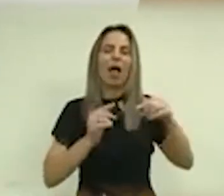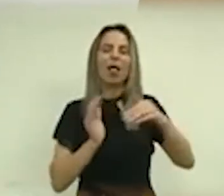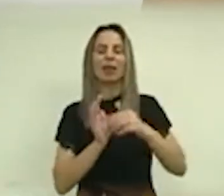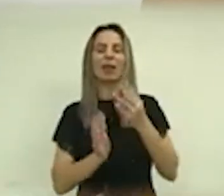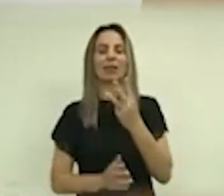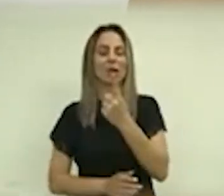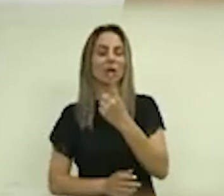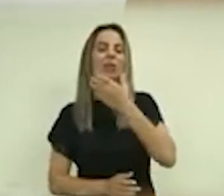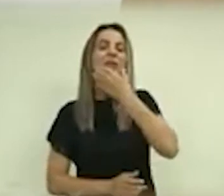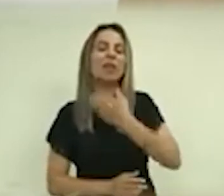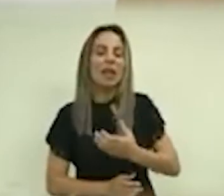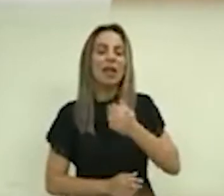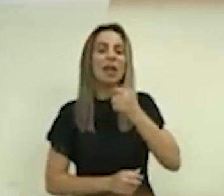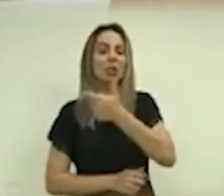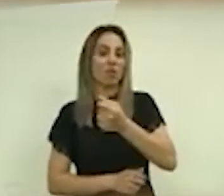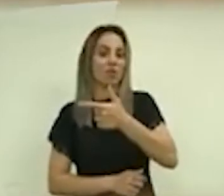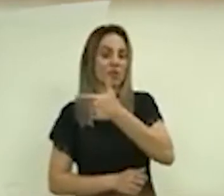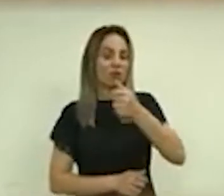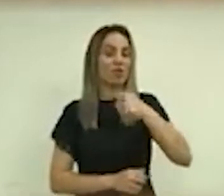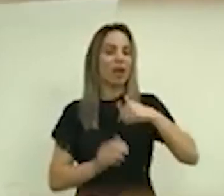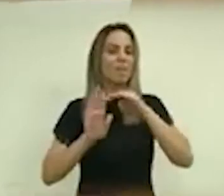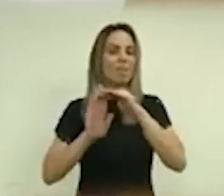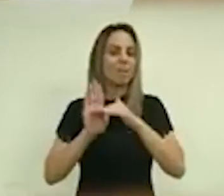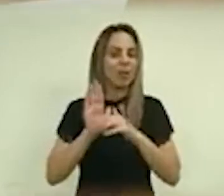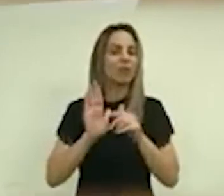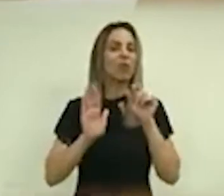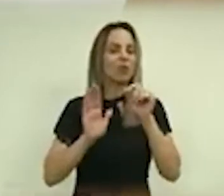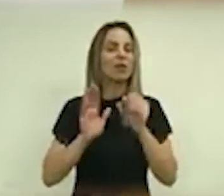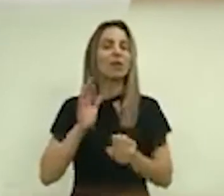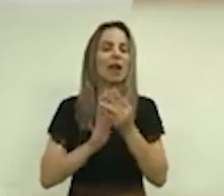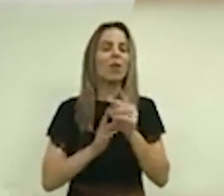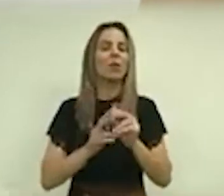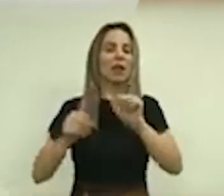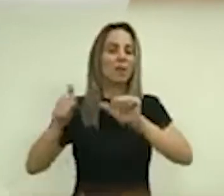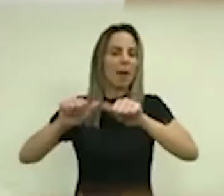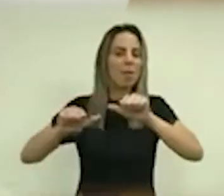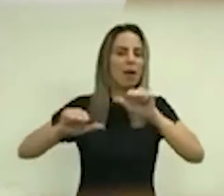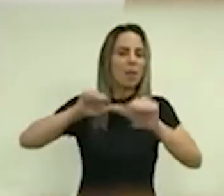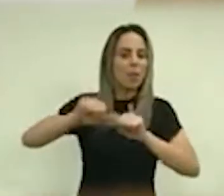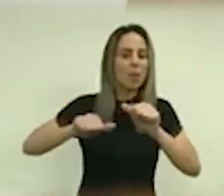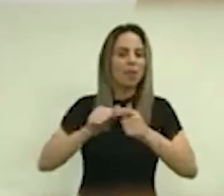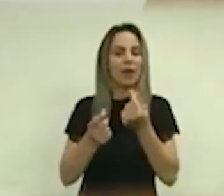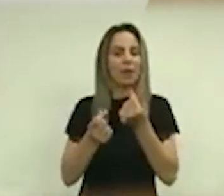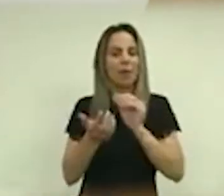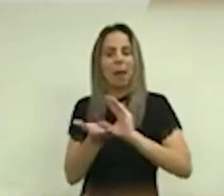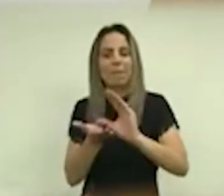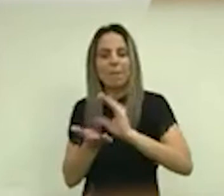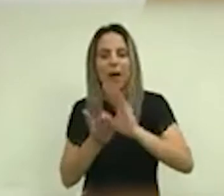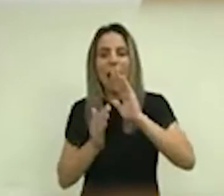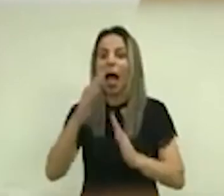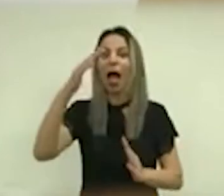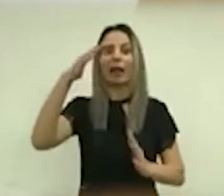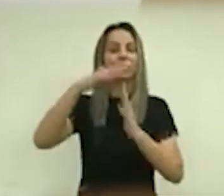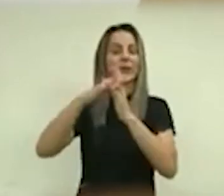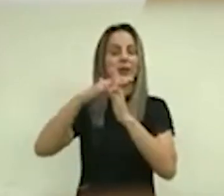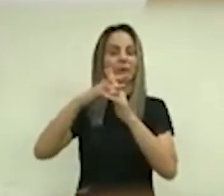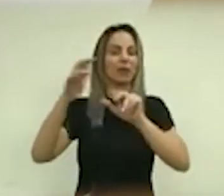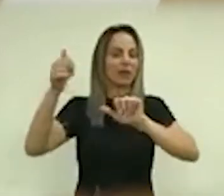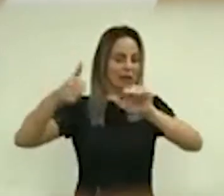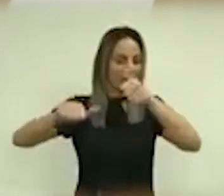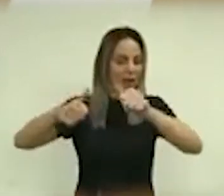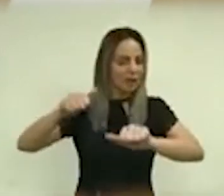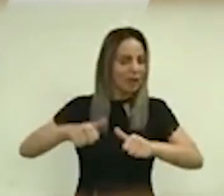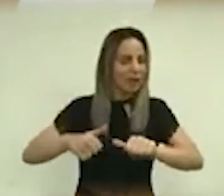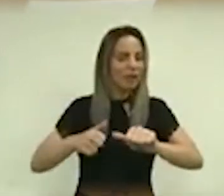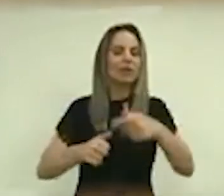de dezembro de 2021 de adotar medidas que impliquem em reajuste de despesa obrigatória acima da variação da